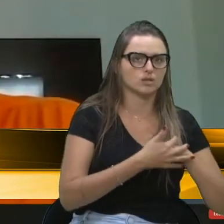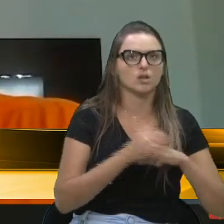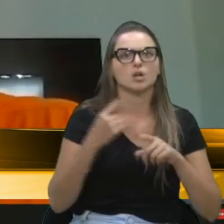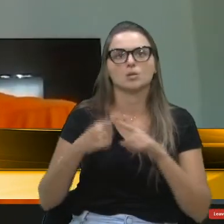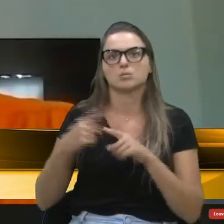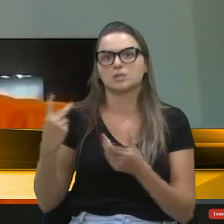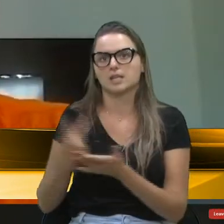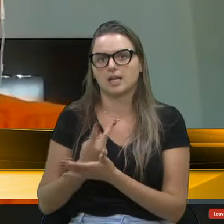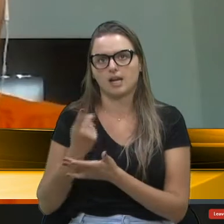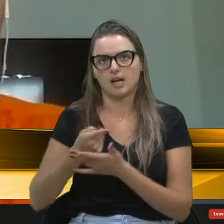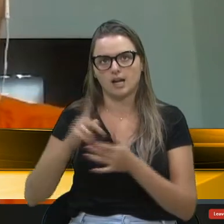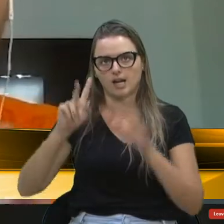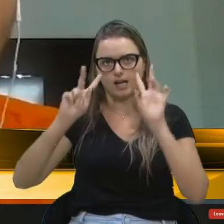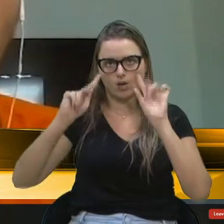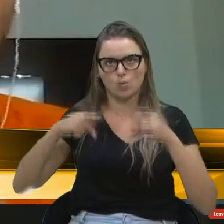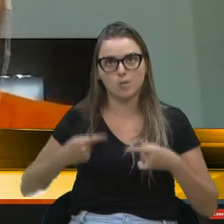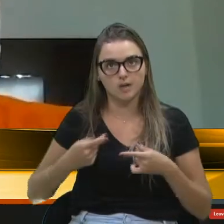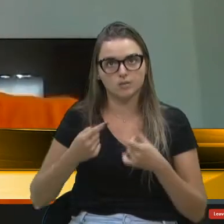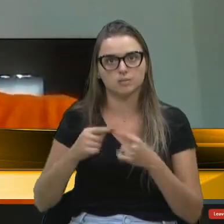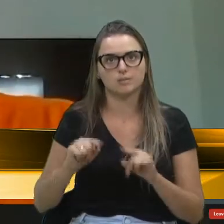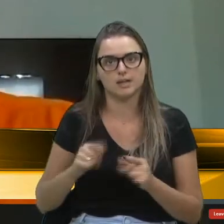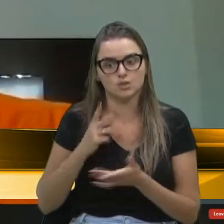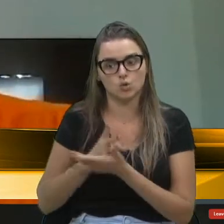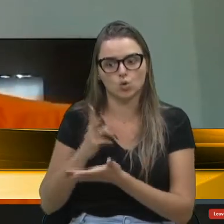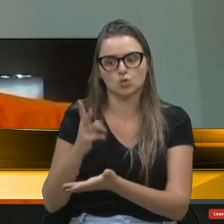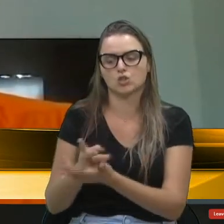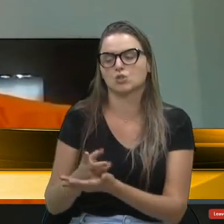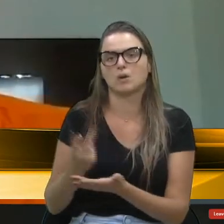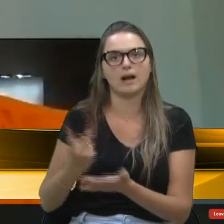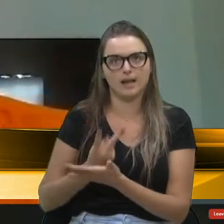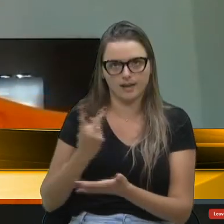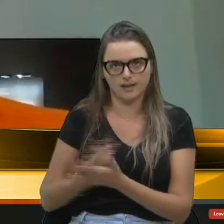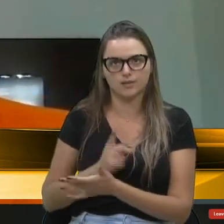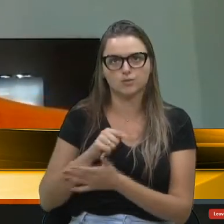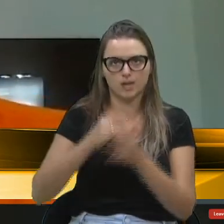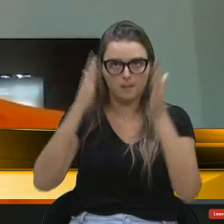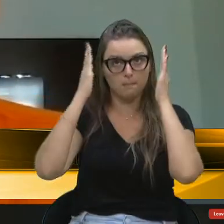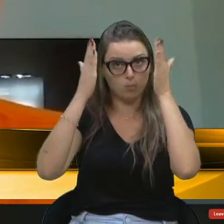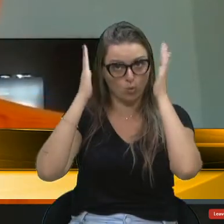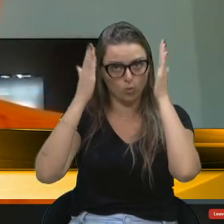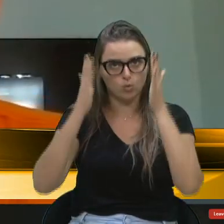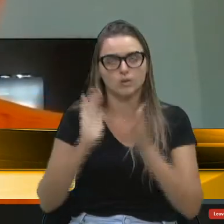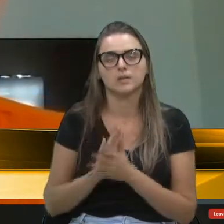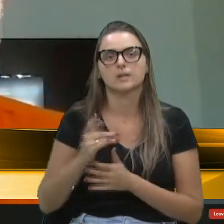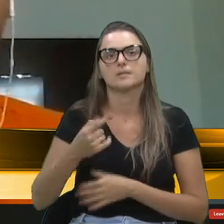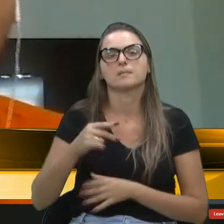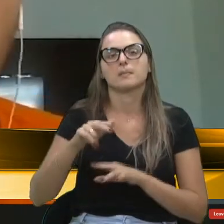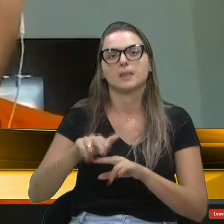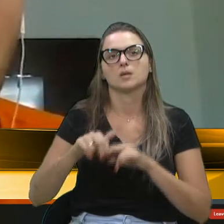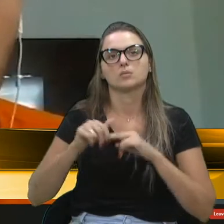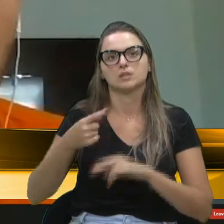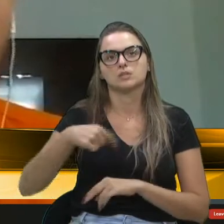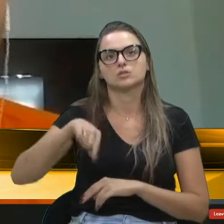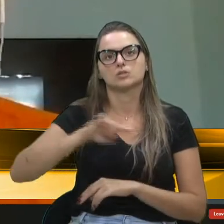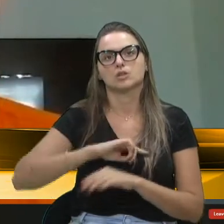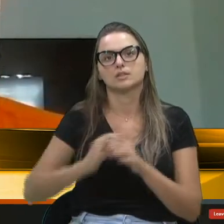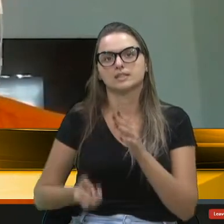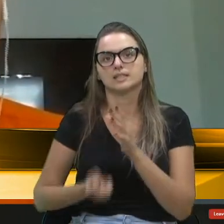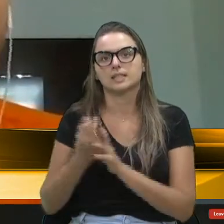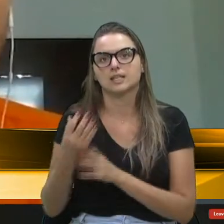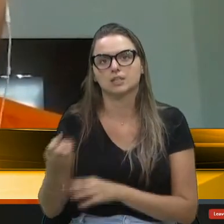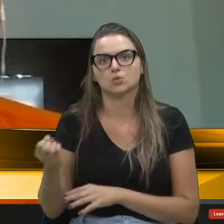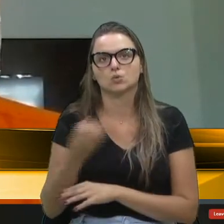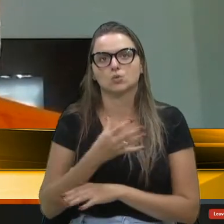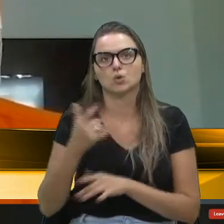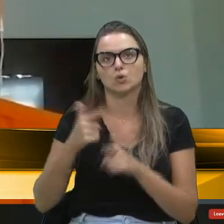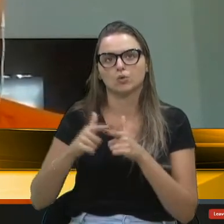humano, nós sabemos, mas persistir no erro é uma burrice. Então, a gente está criando, pessoal, um outro problema, um problema muito